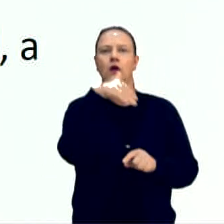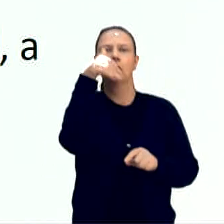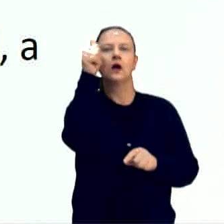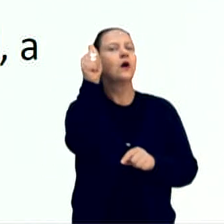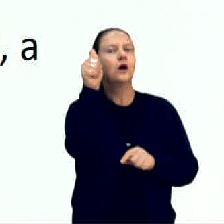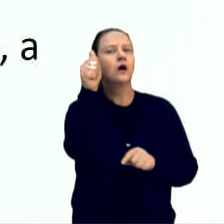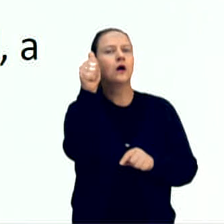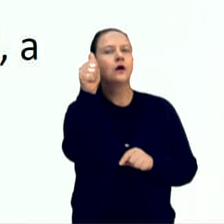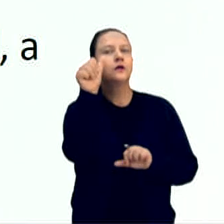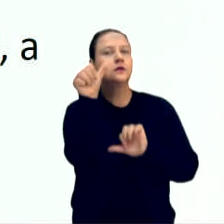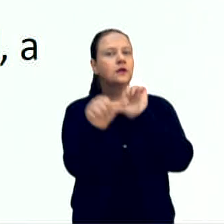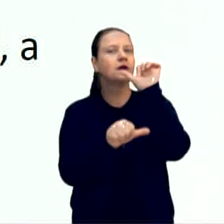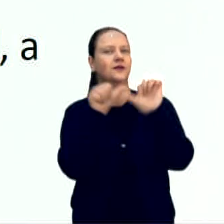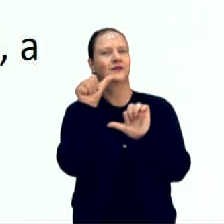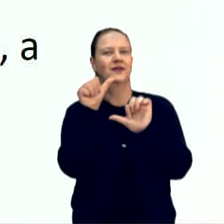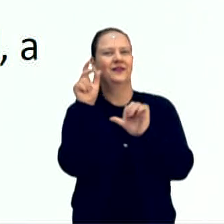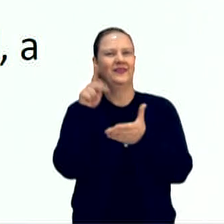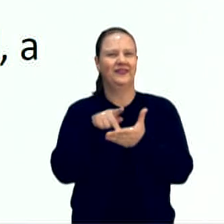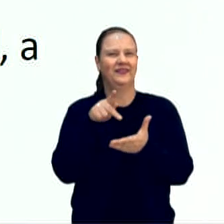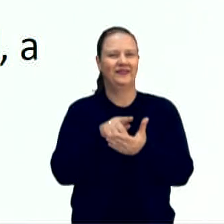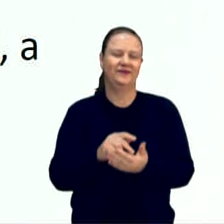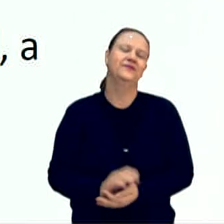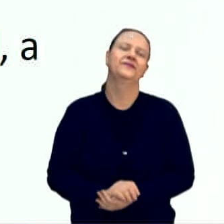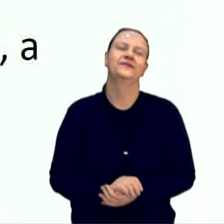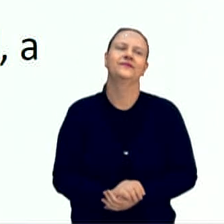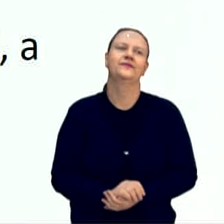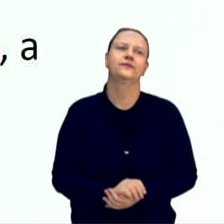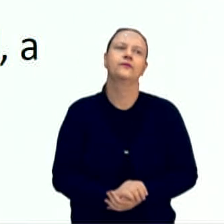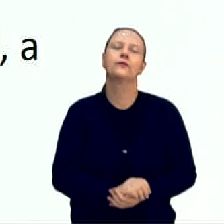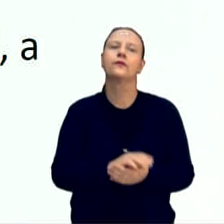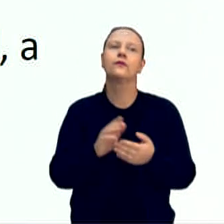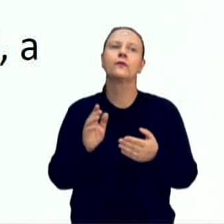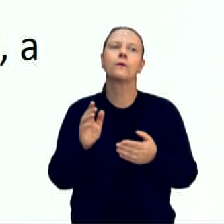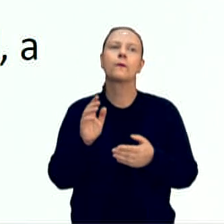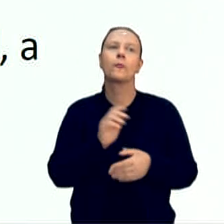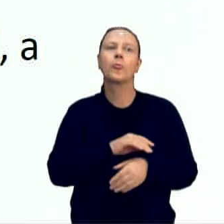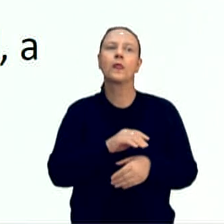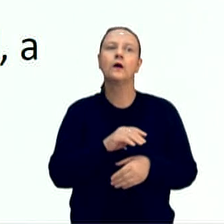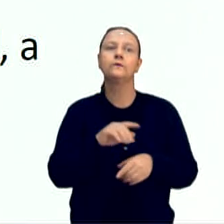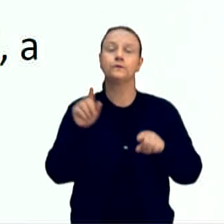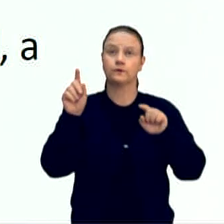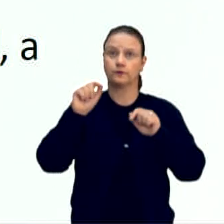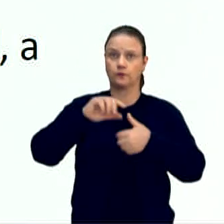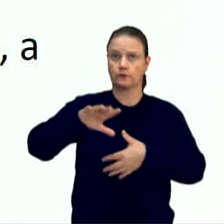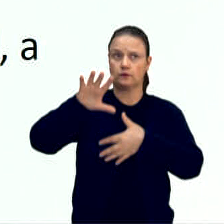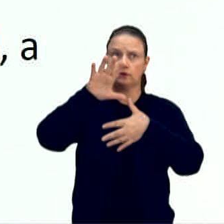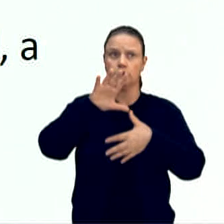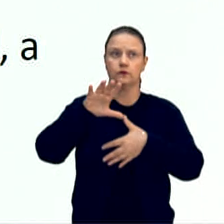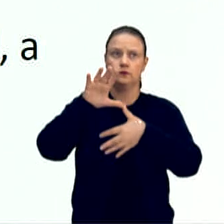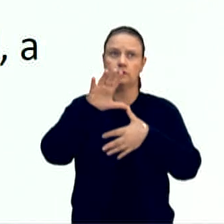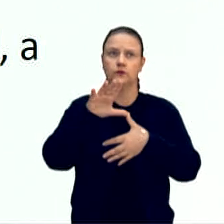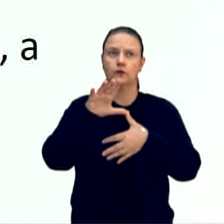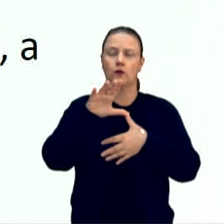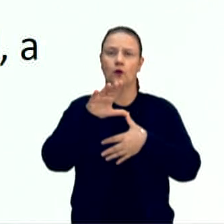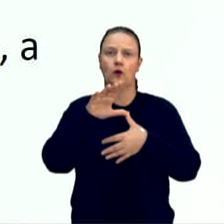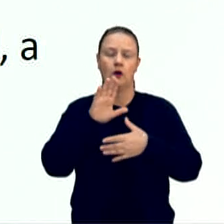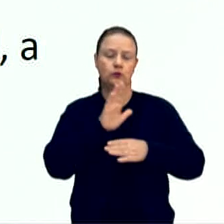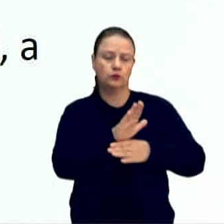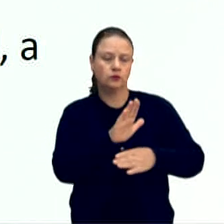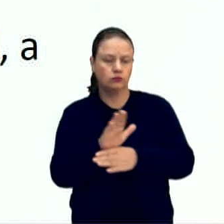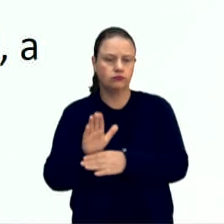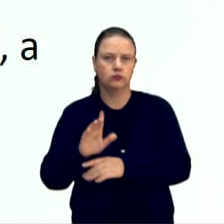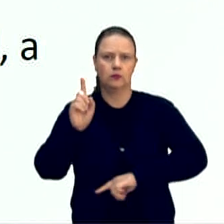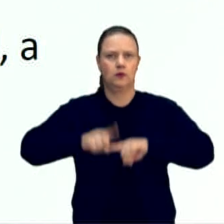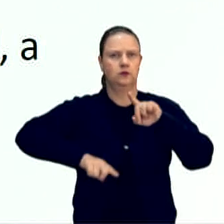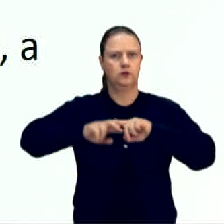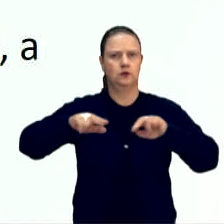verdadeira. Mas vamos para B. Enquanto a América anglo-saxônica se industrializava, a América Latina fornecia matéria-prima.